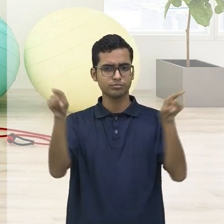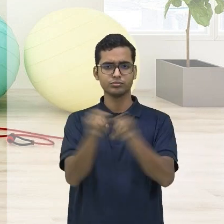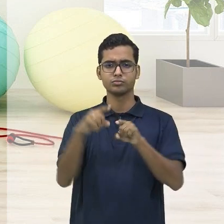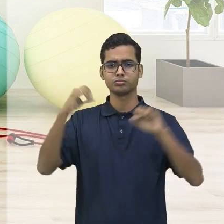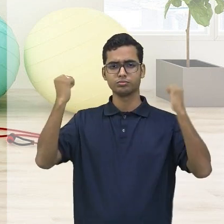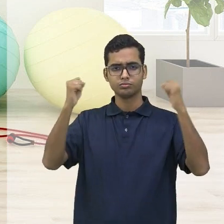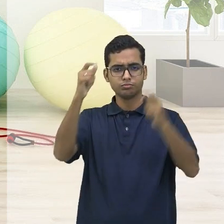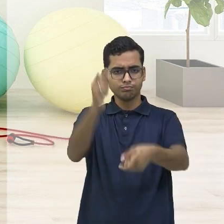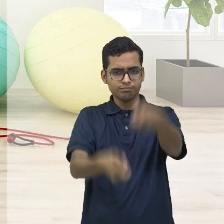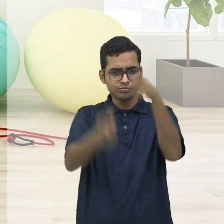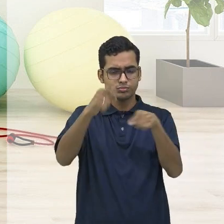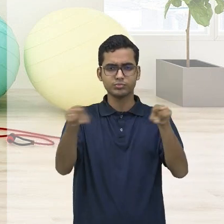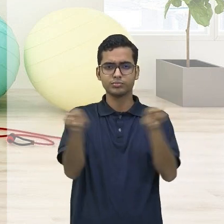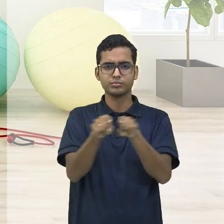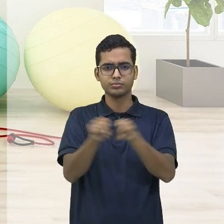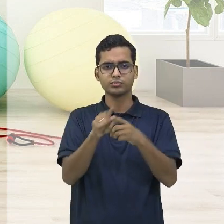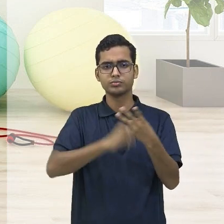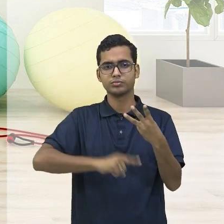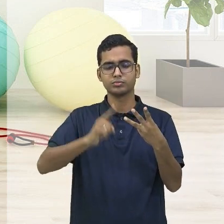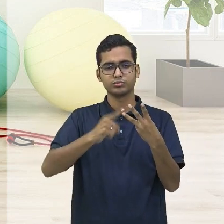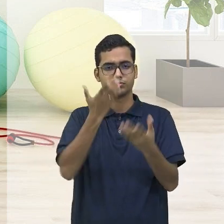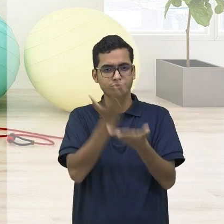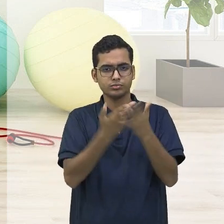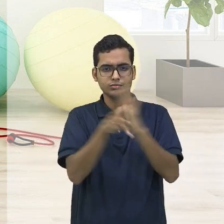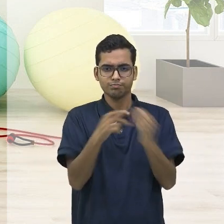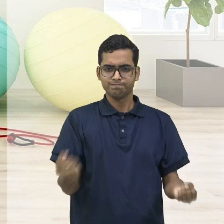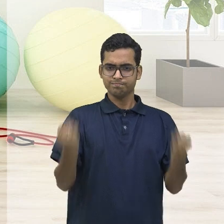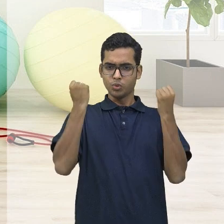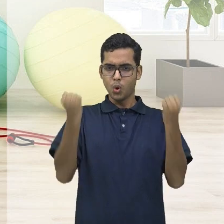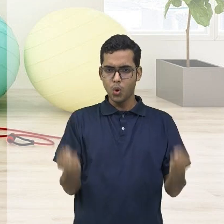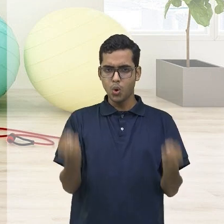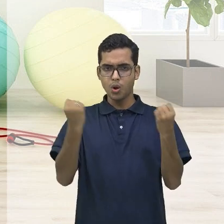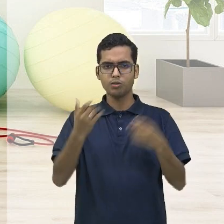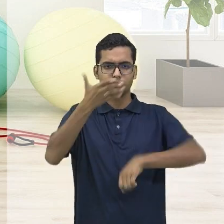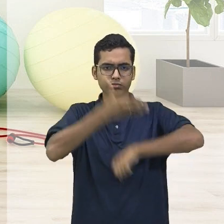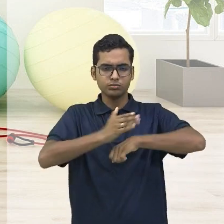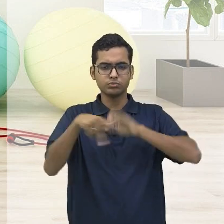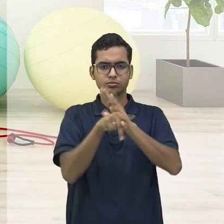de condicionamento físico e ainda mais sobre a musculação e o